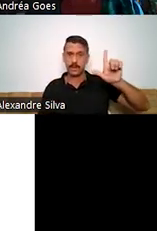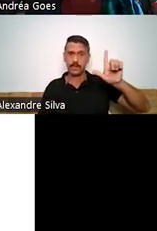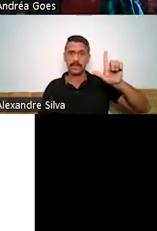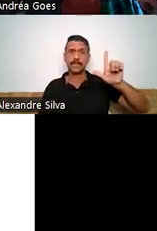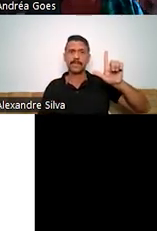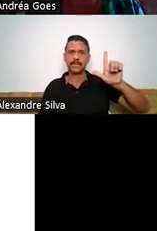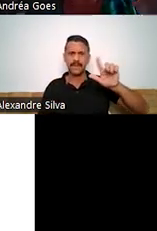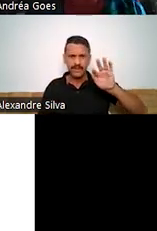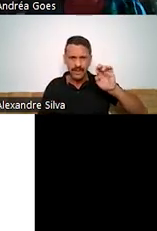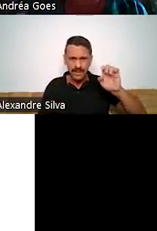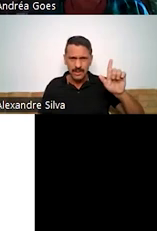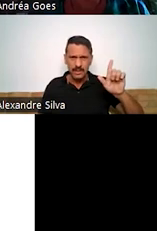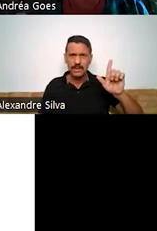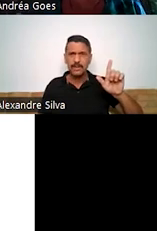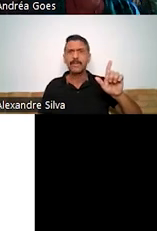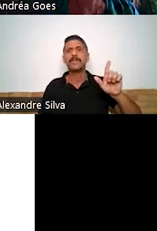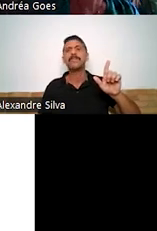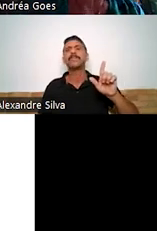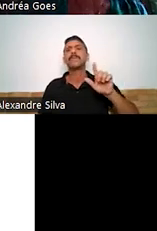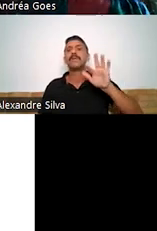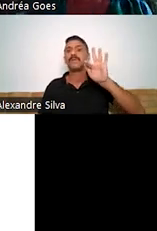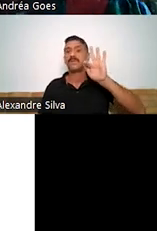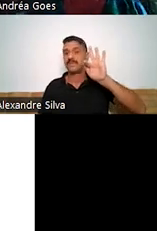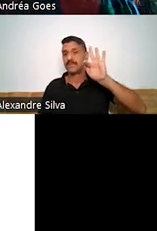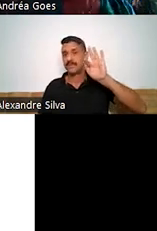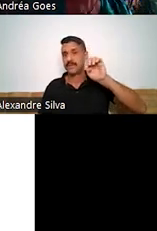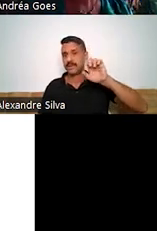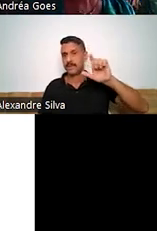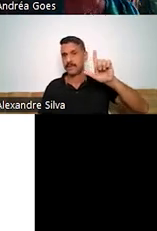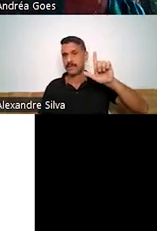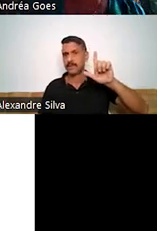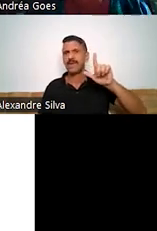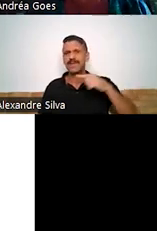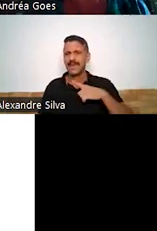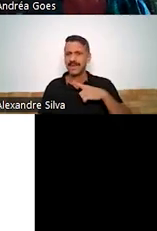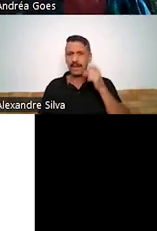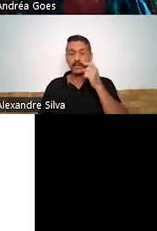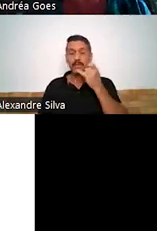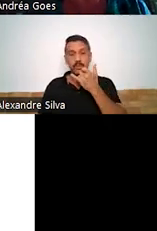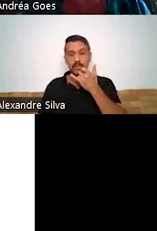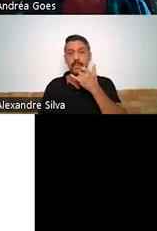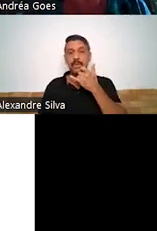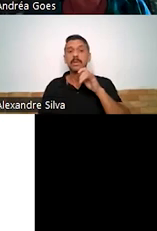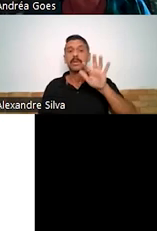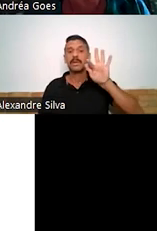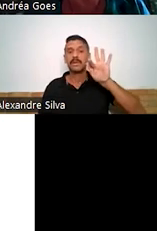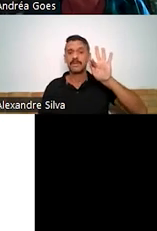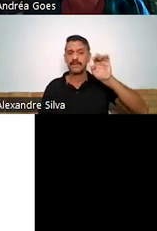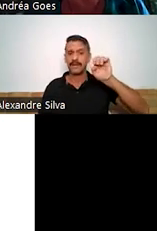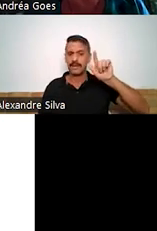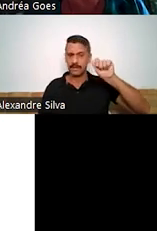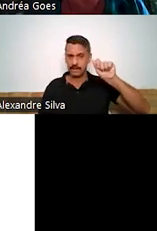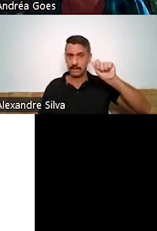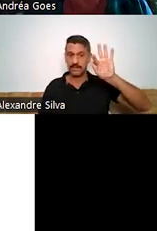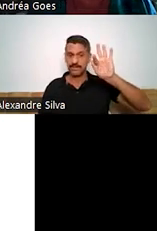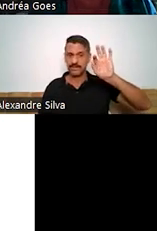fenilhidroxilase, não é isso? Fenilalanina hidroxilase. Desculpa, tem um gato aqui. A fenilalanina hidroxilase, então, se ela está